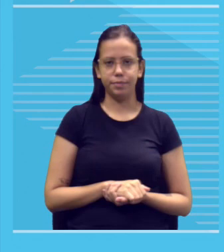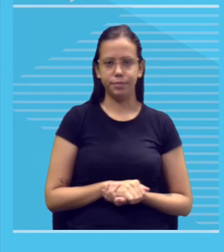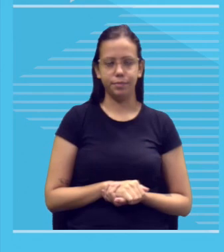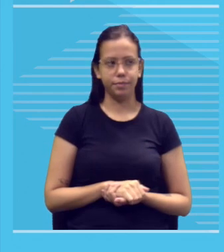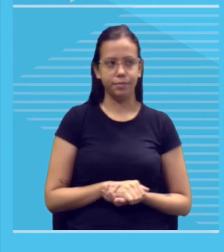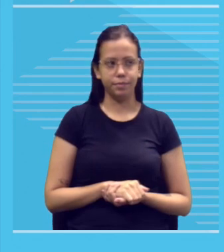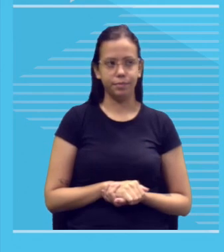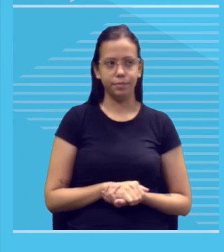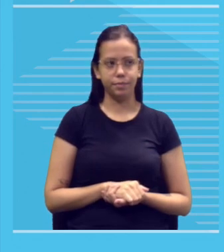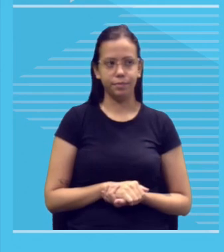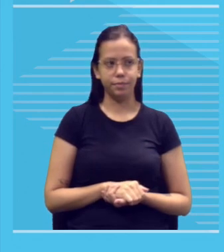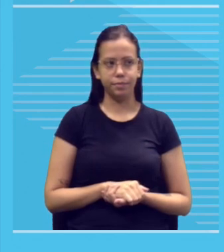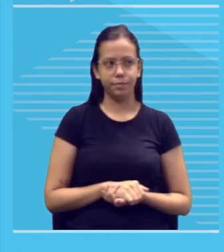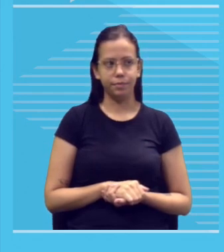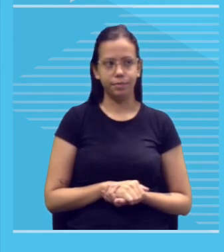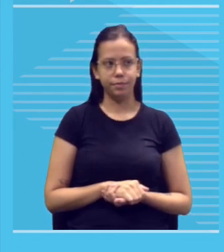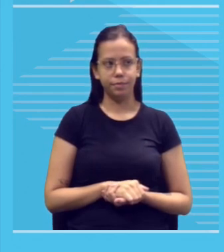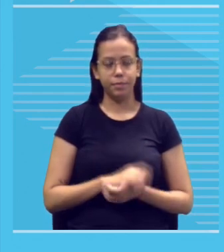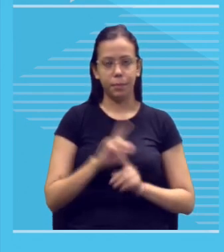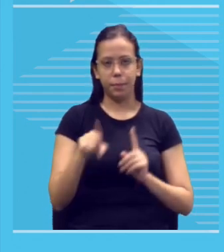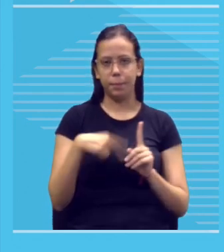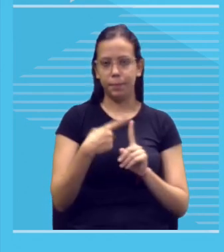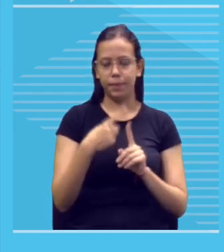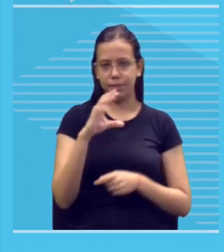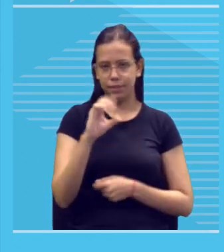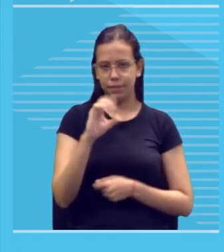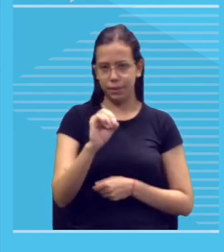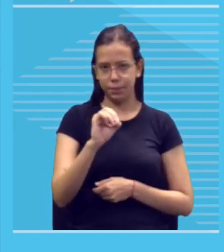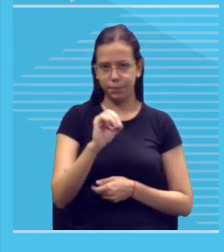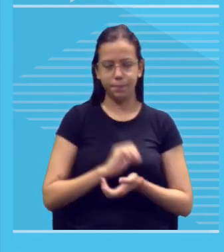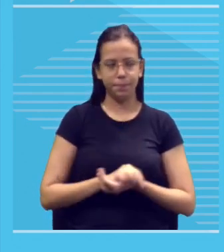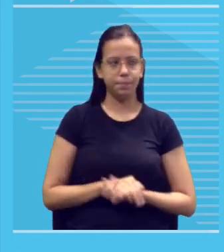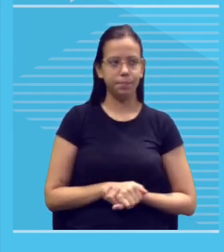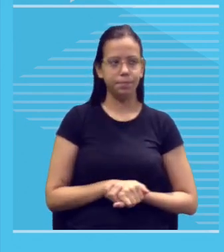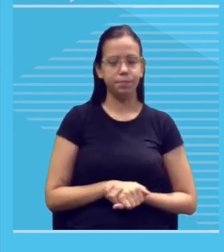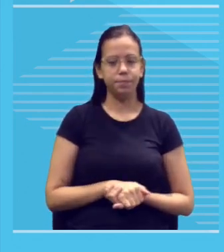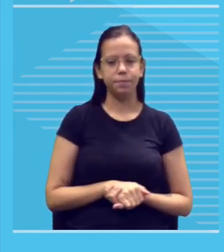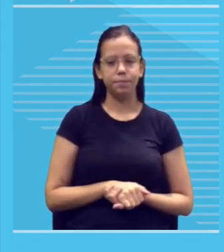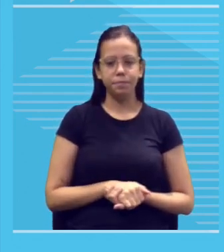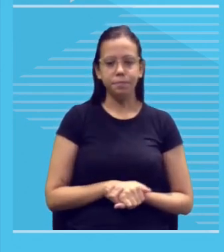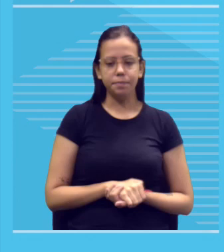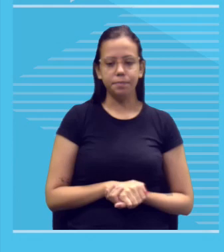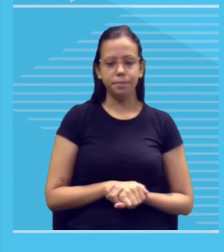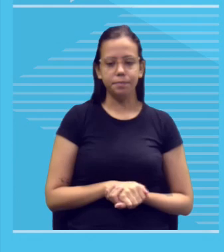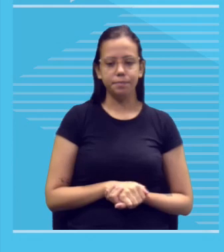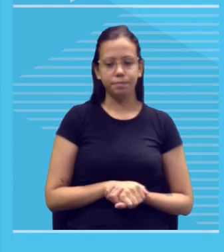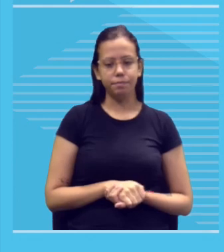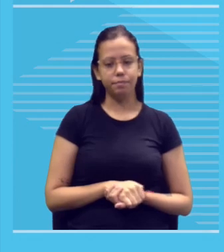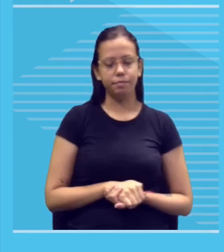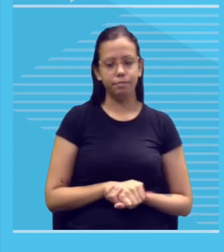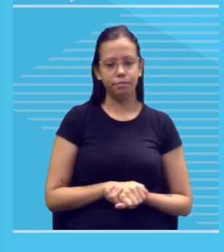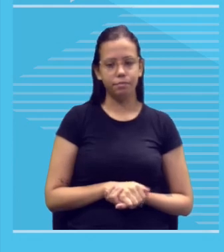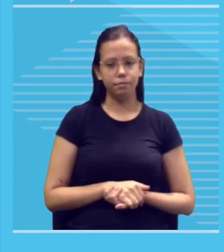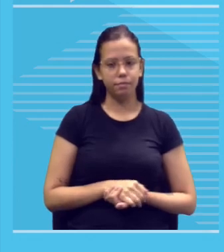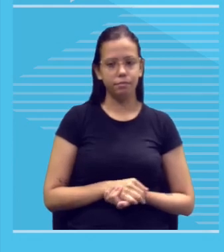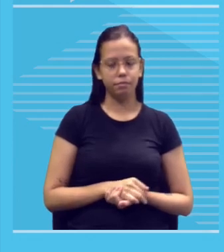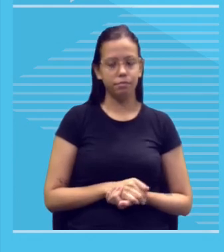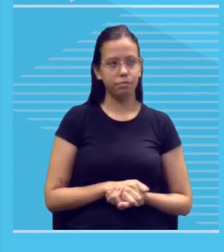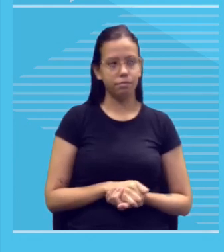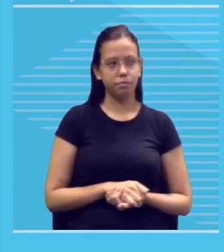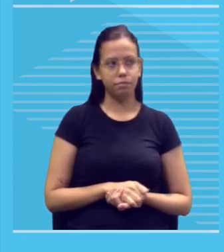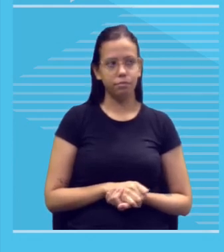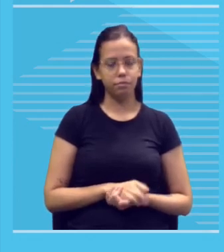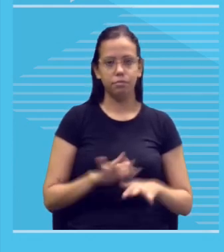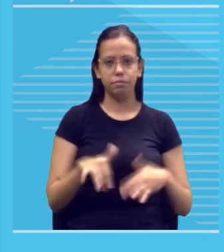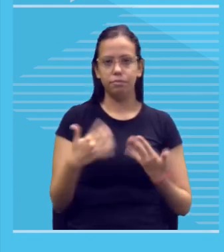com o resto zero mas zero é deixa o resto zero mas zero qual é